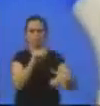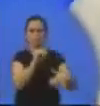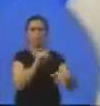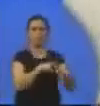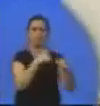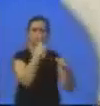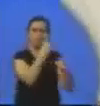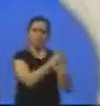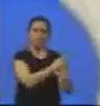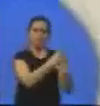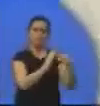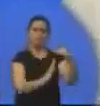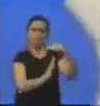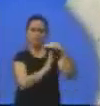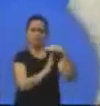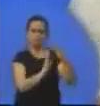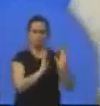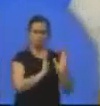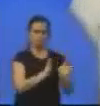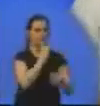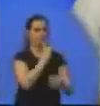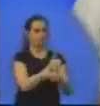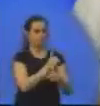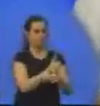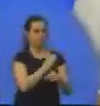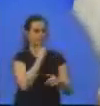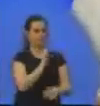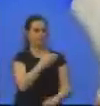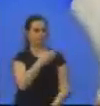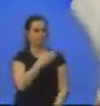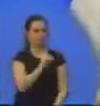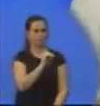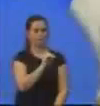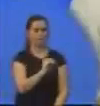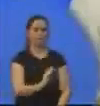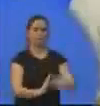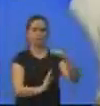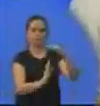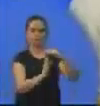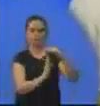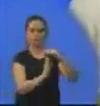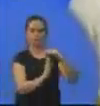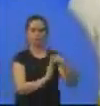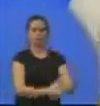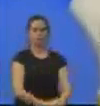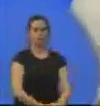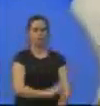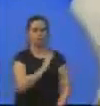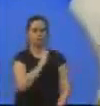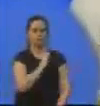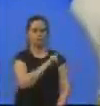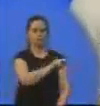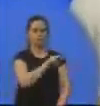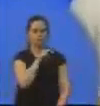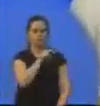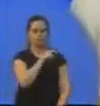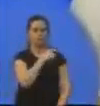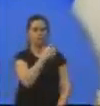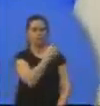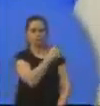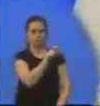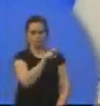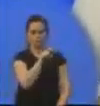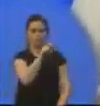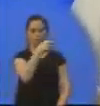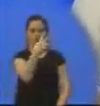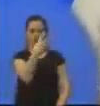determinamos o limite. Vamos ver como fazer isso? Então, vamos lá. Pegamos a função limite da função x² mais